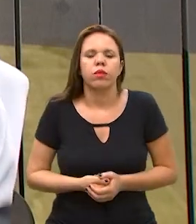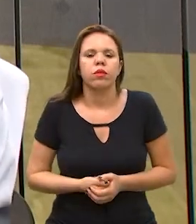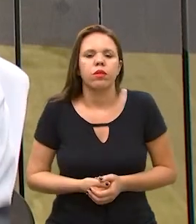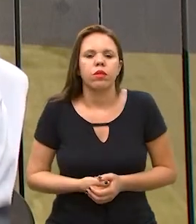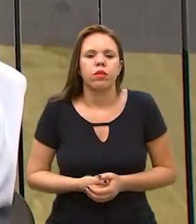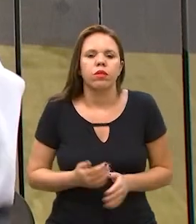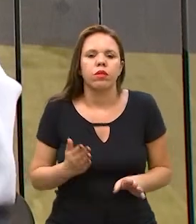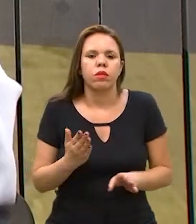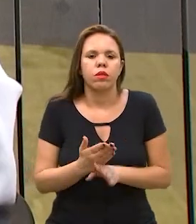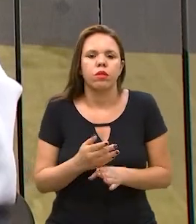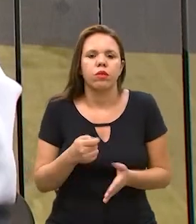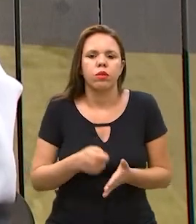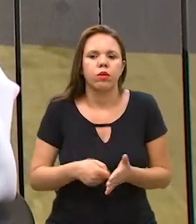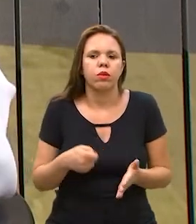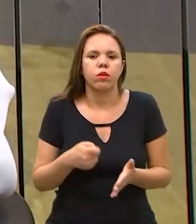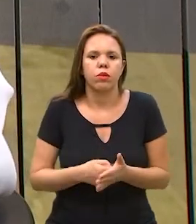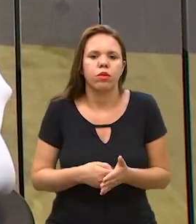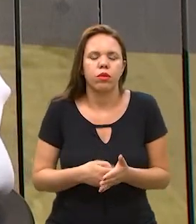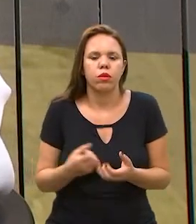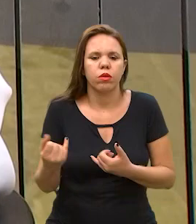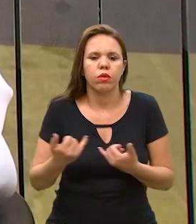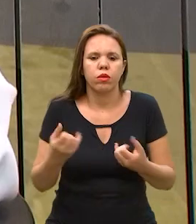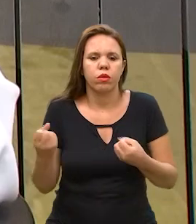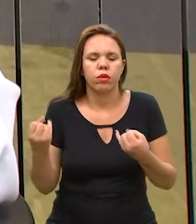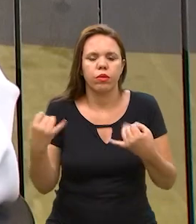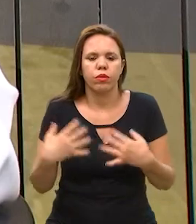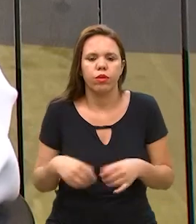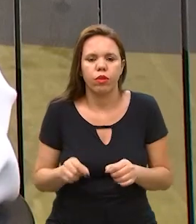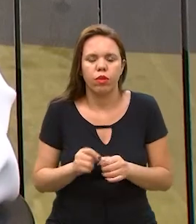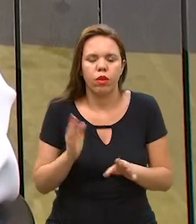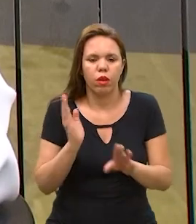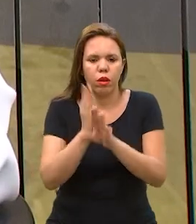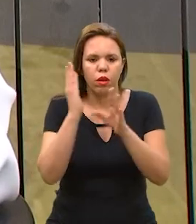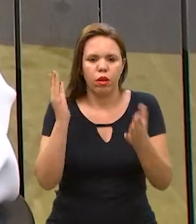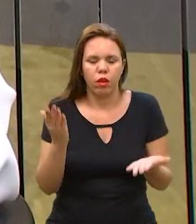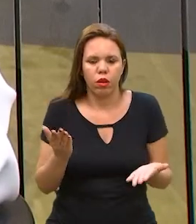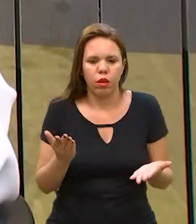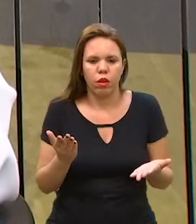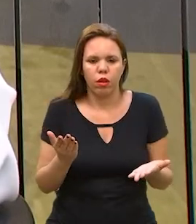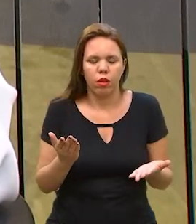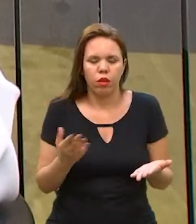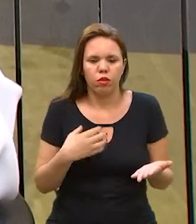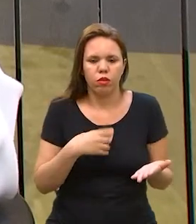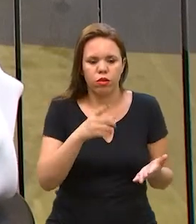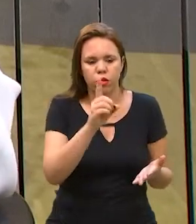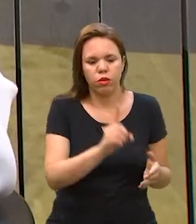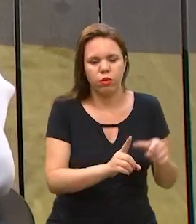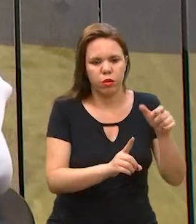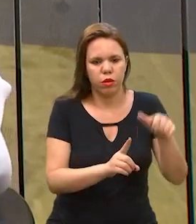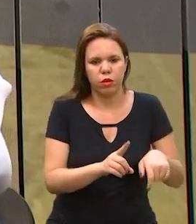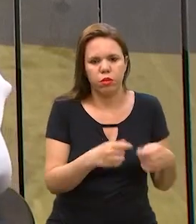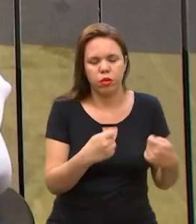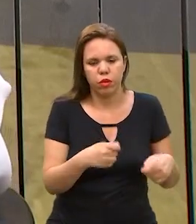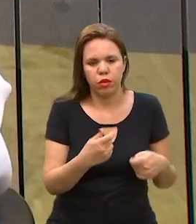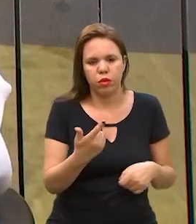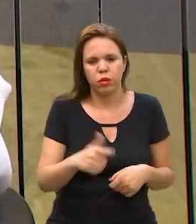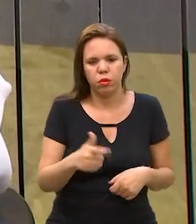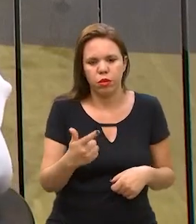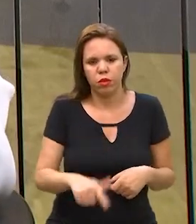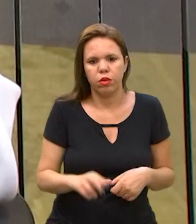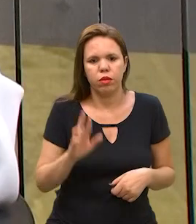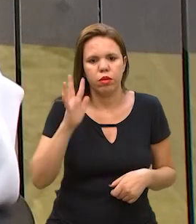se ver a pertinência dos dados encontrados com a situação clínica do paciente, vai ver se é necessário repetir